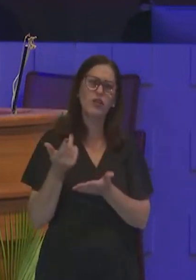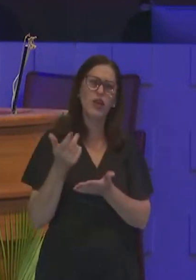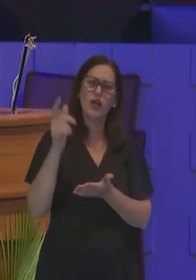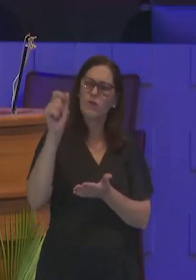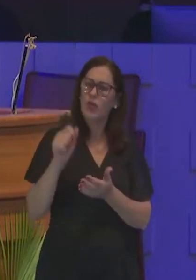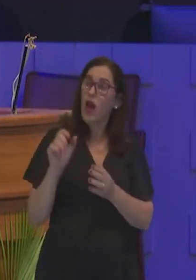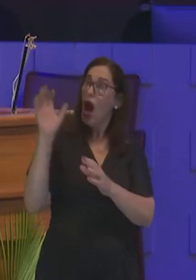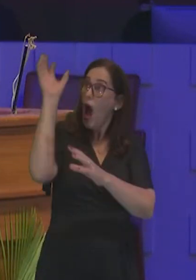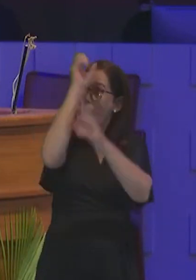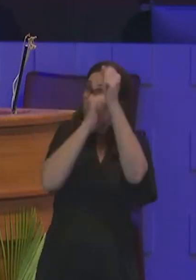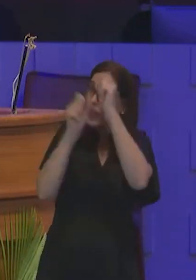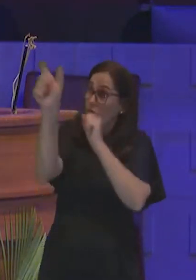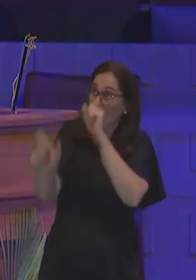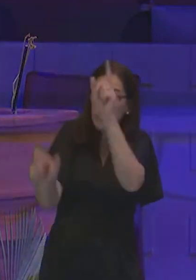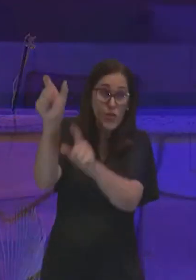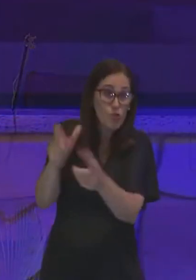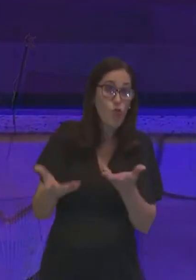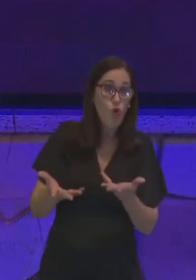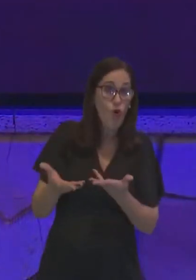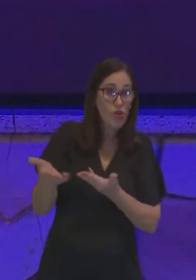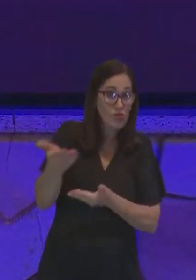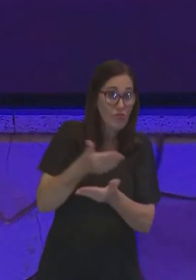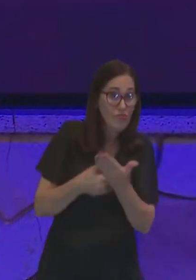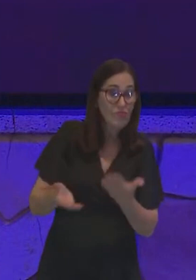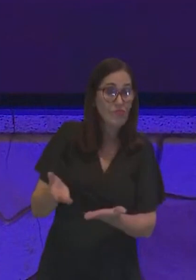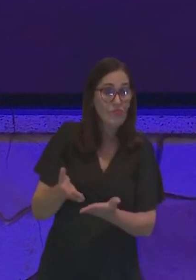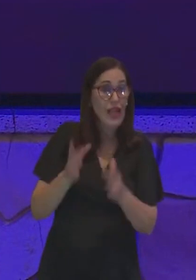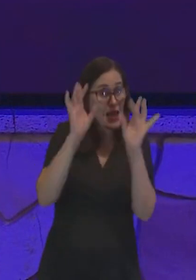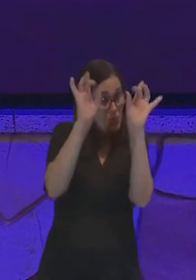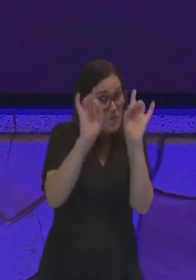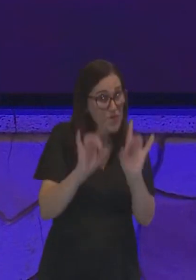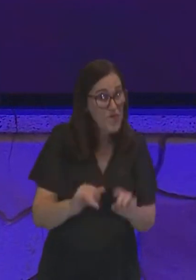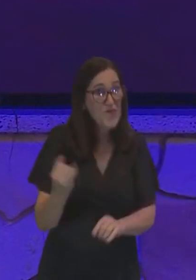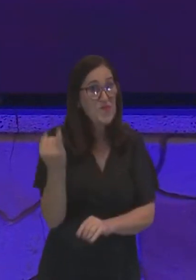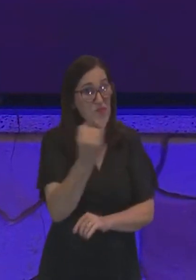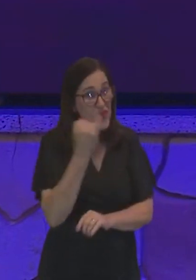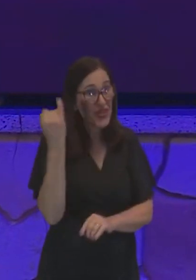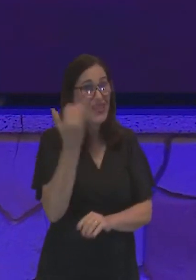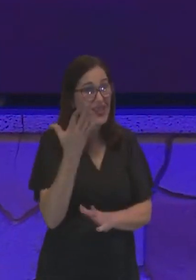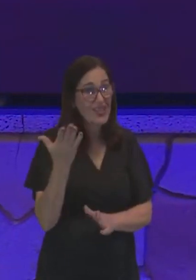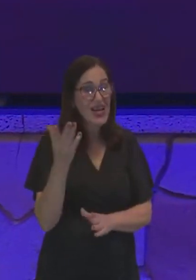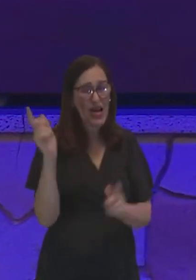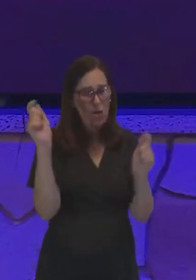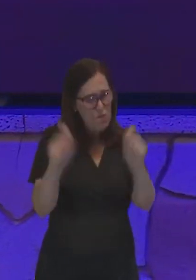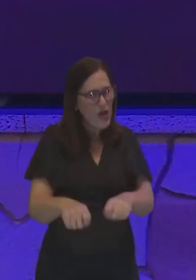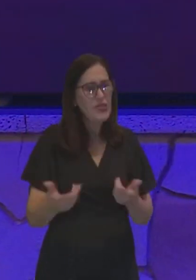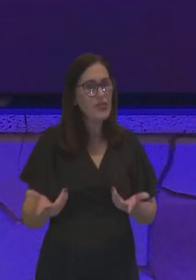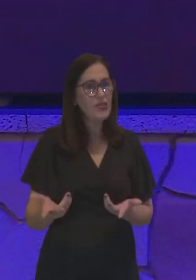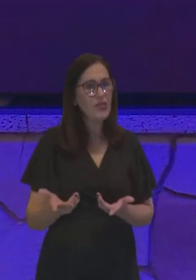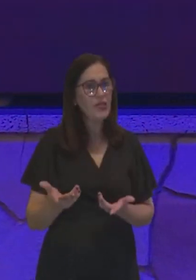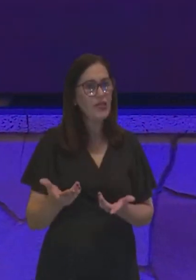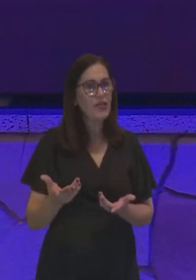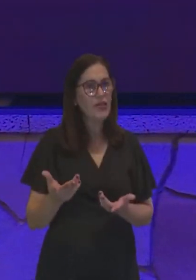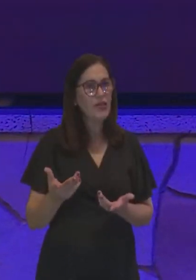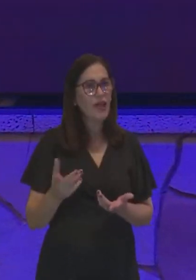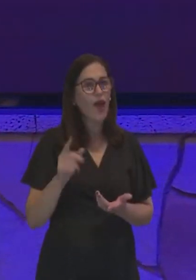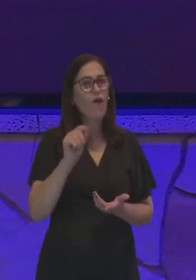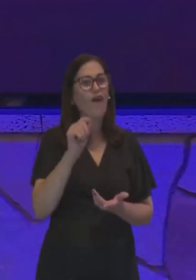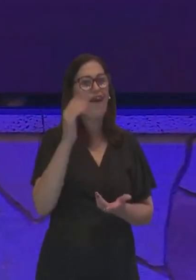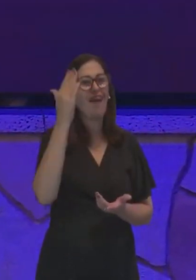Procurem aprender com eles. Que coisa preciosa é você ter esta capacidade. Isso é sabedoria, meu